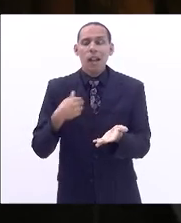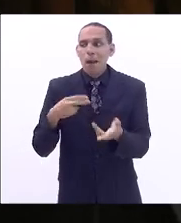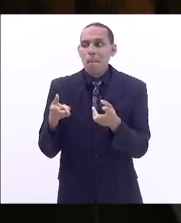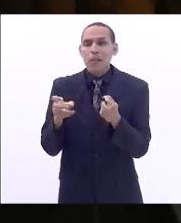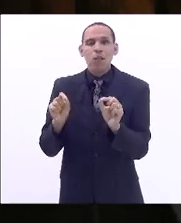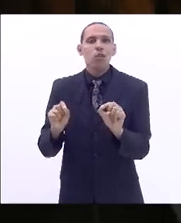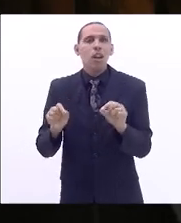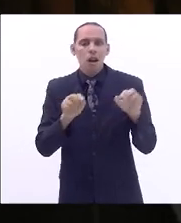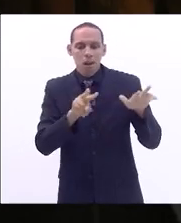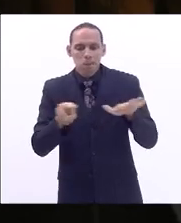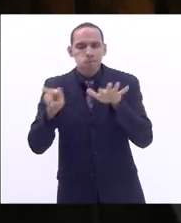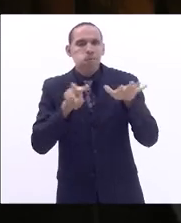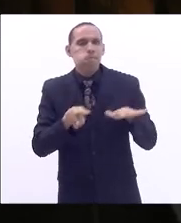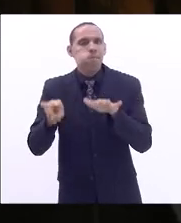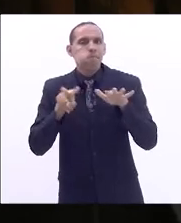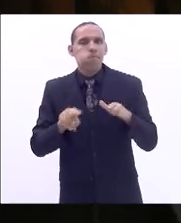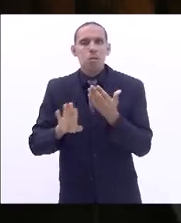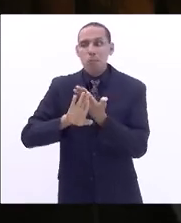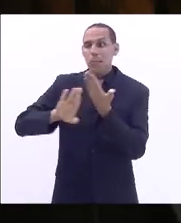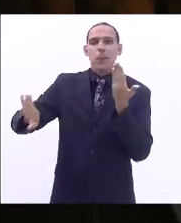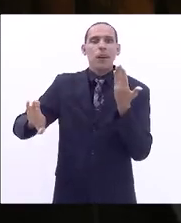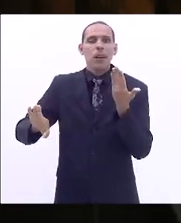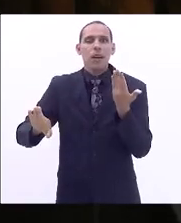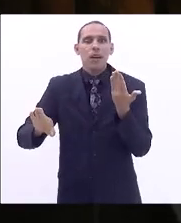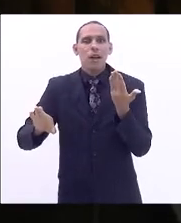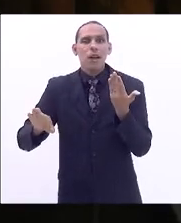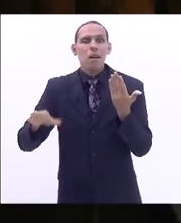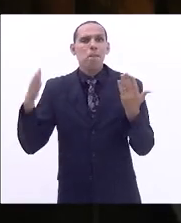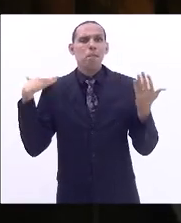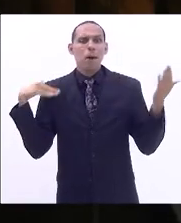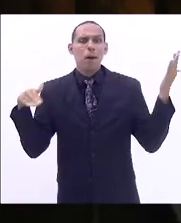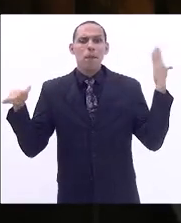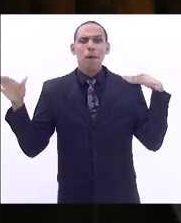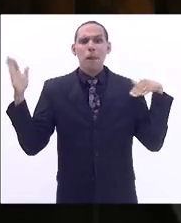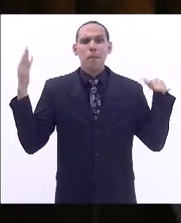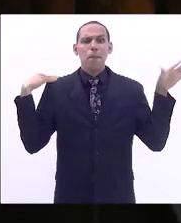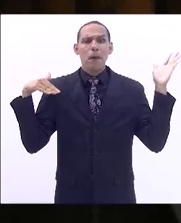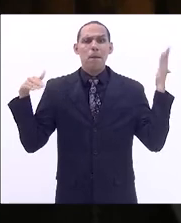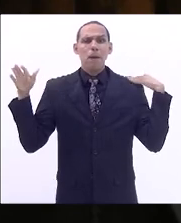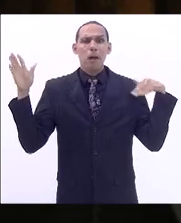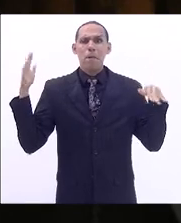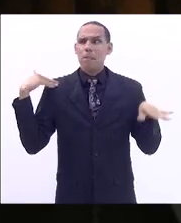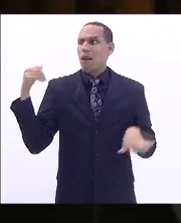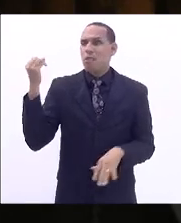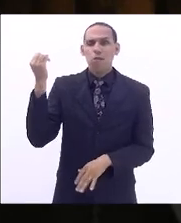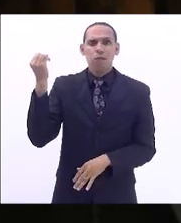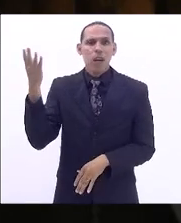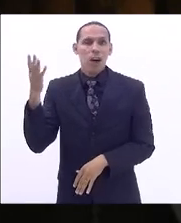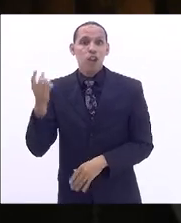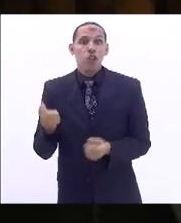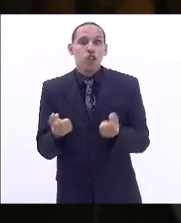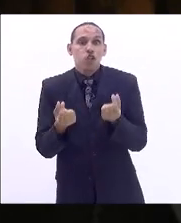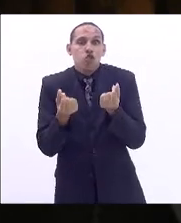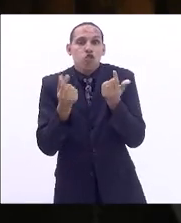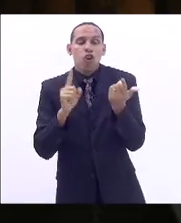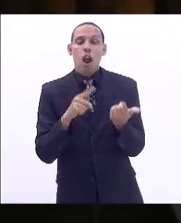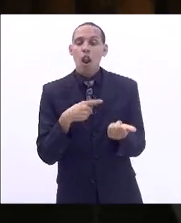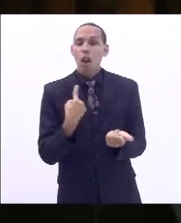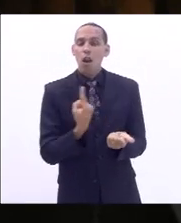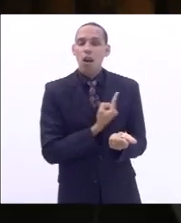foram três semanas de afastamento repito batendo perna no exterior com o nosso dinheiro